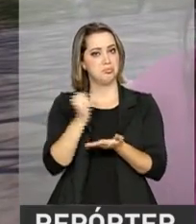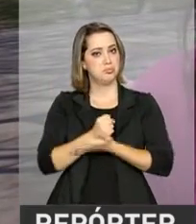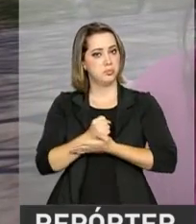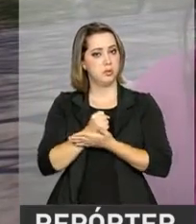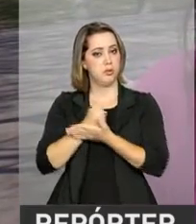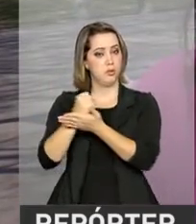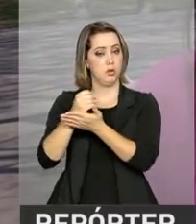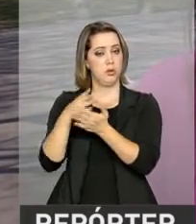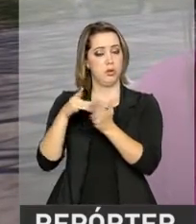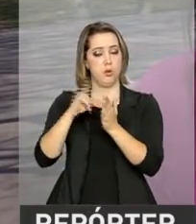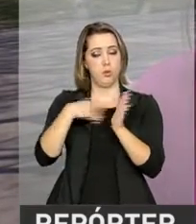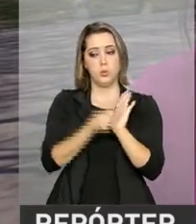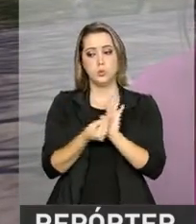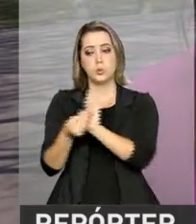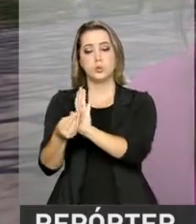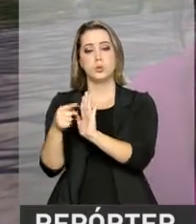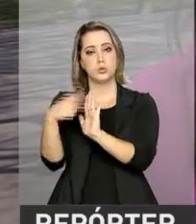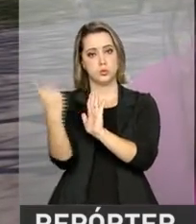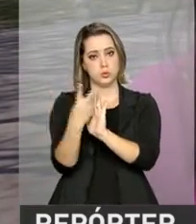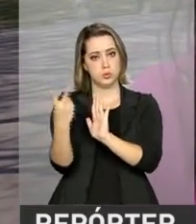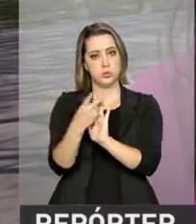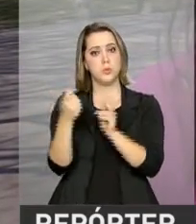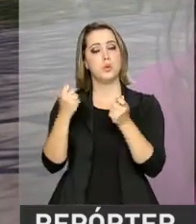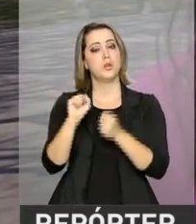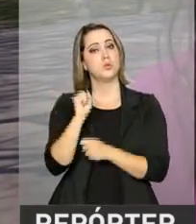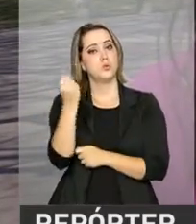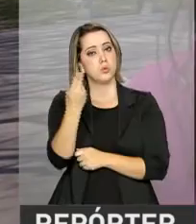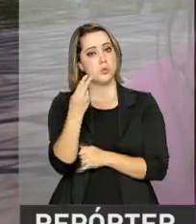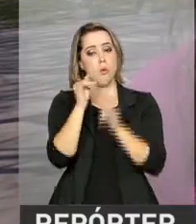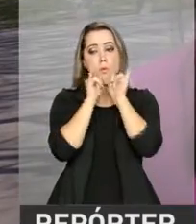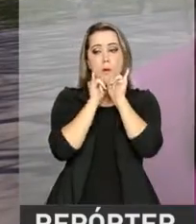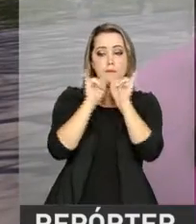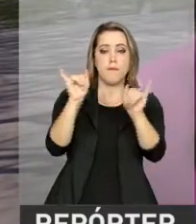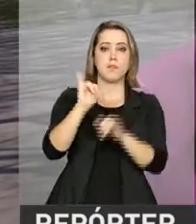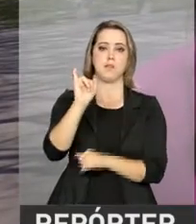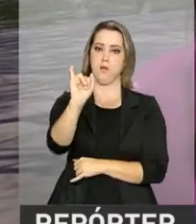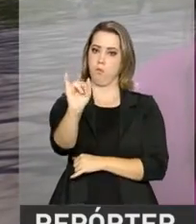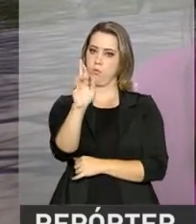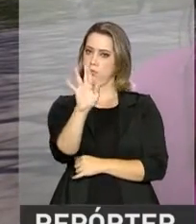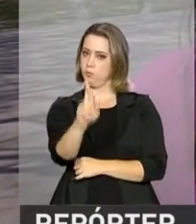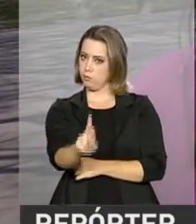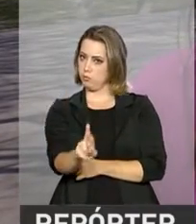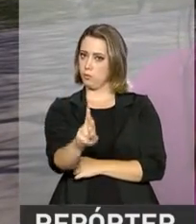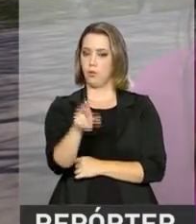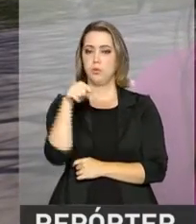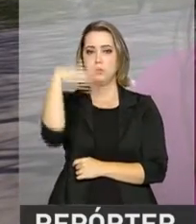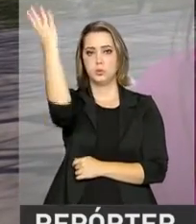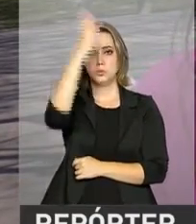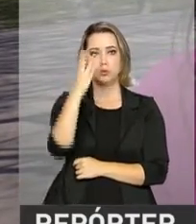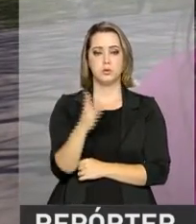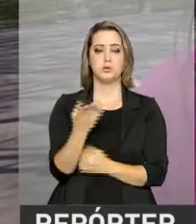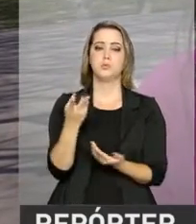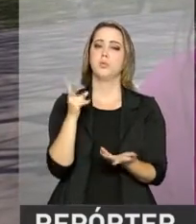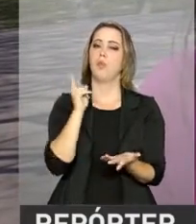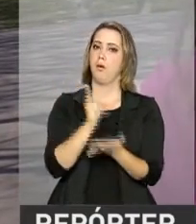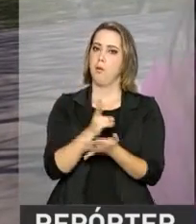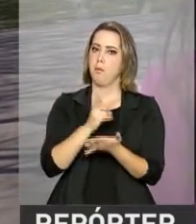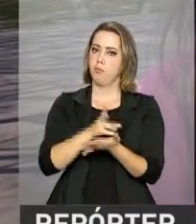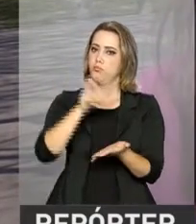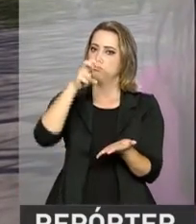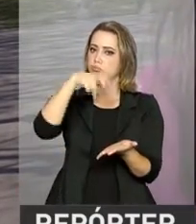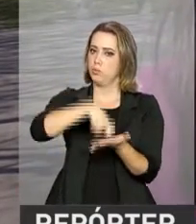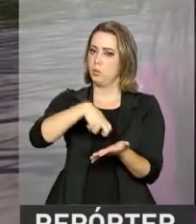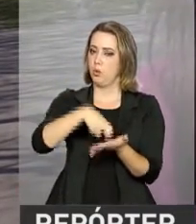obrigado a apresentar a declaração do imposto de renda no brasil ea penalidade para quem não fizer isso é a mesma de quem não